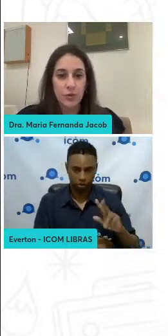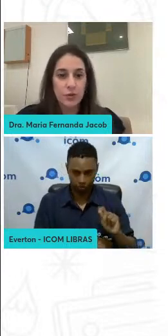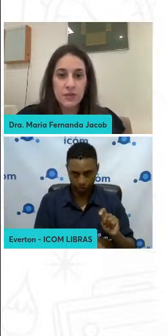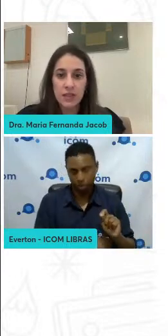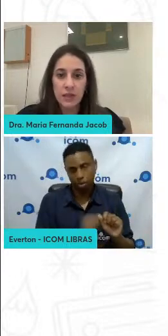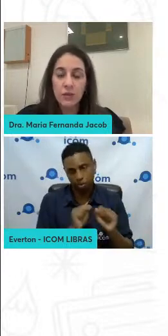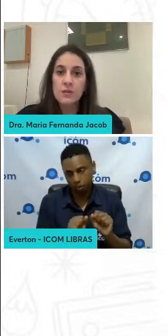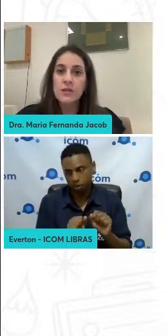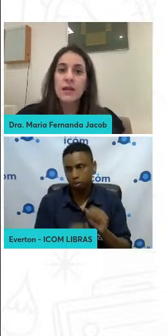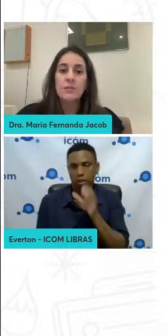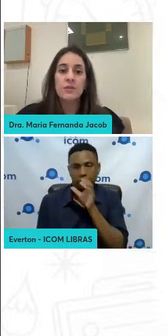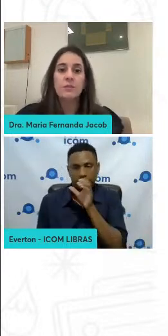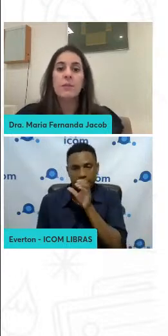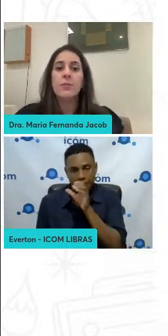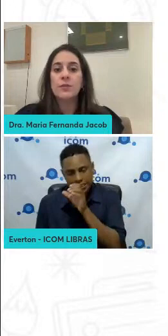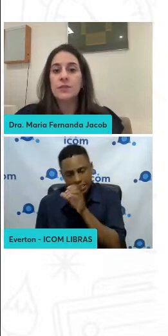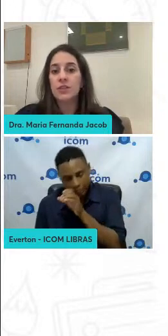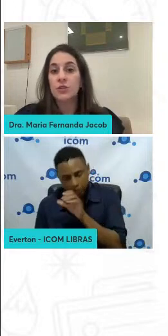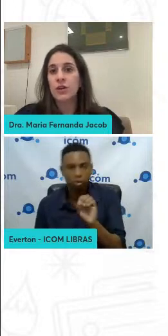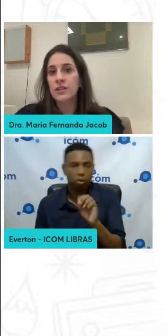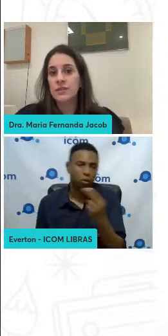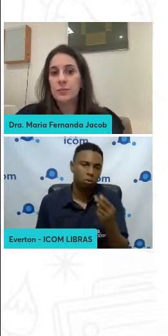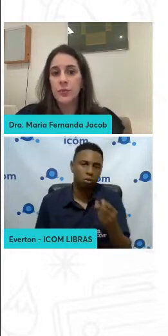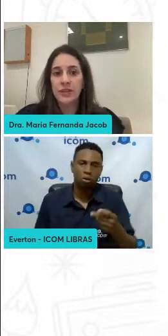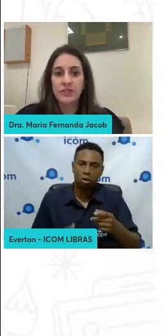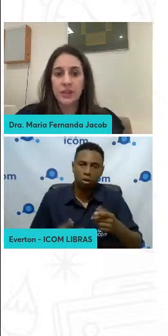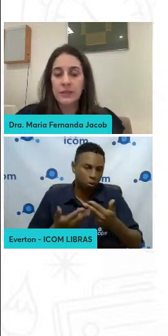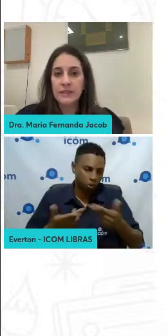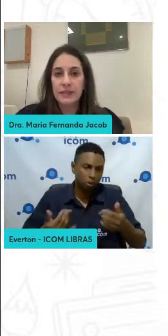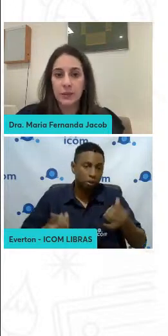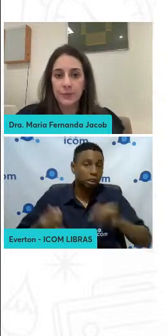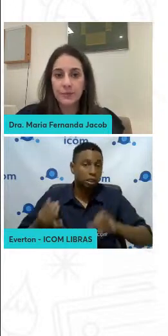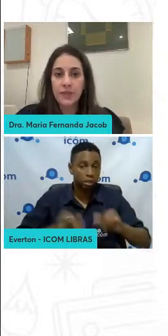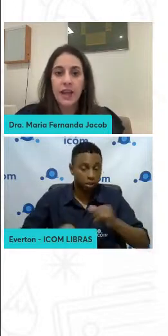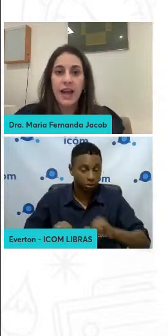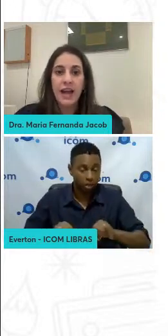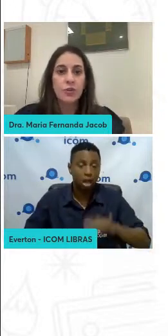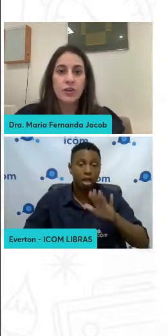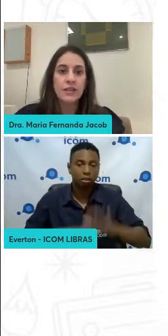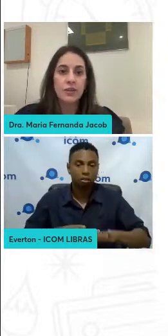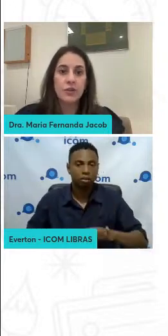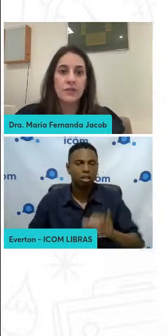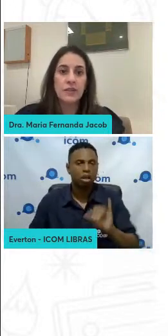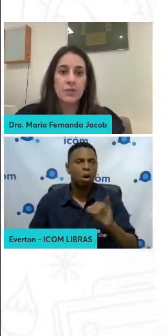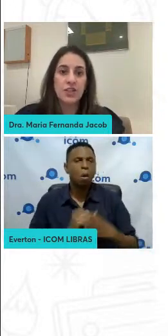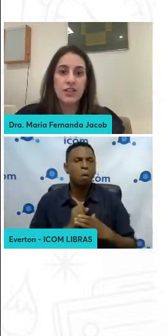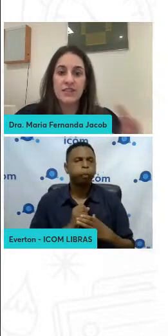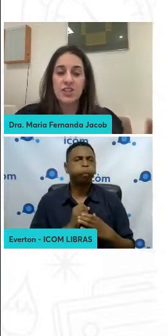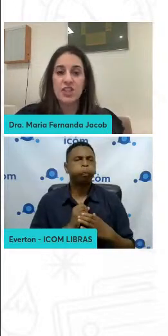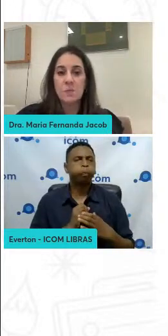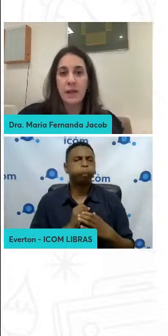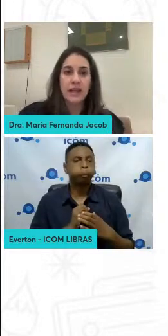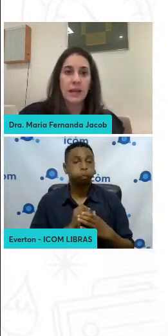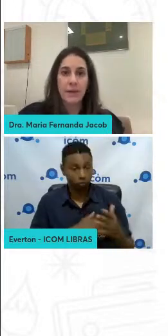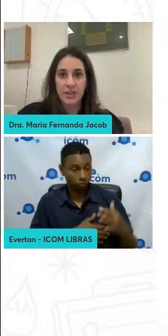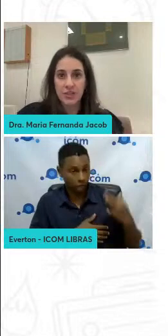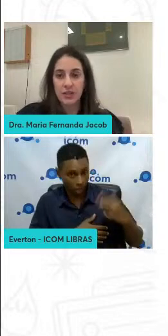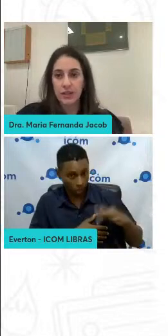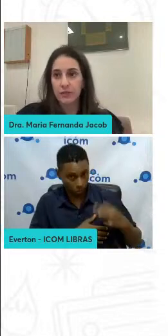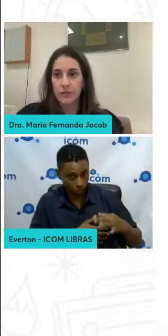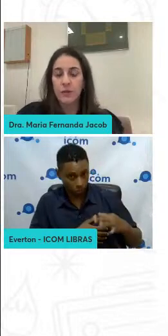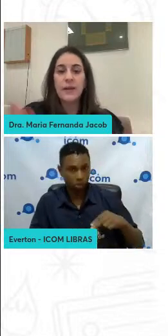calor, estímulos químicos, mas eu também posso ter dores por inflamação. A dor, então, nociceptiva, se a gente pega